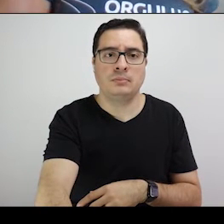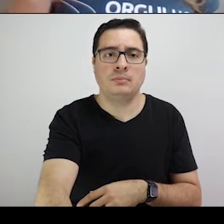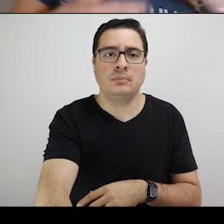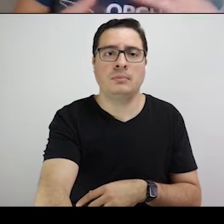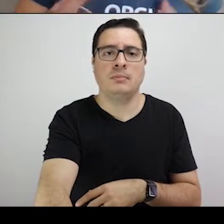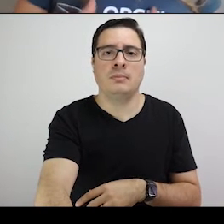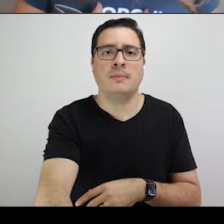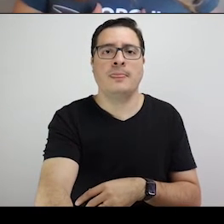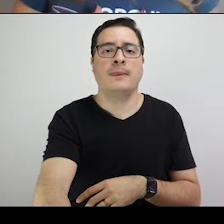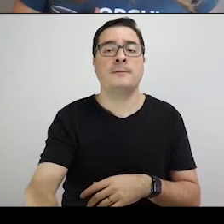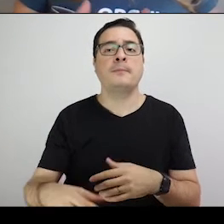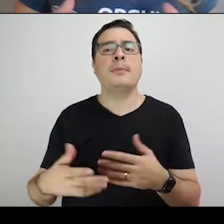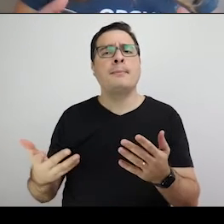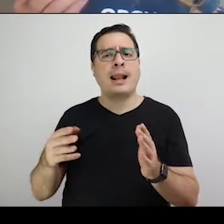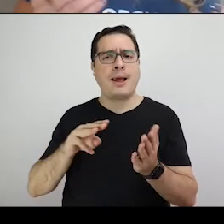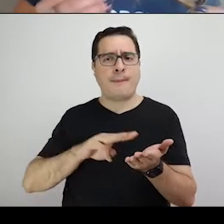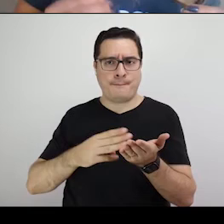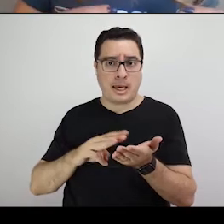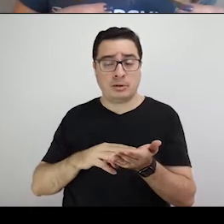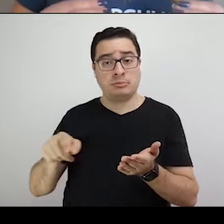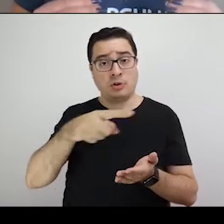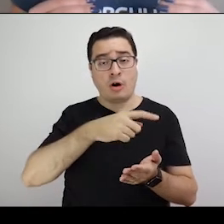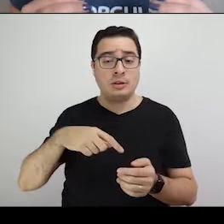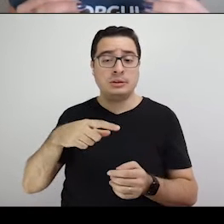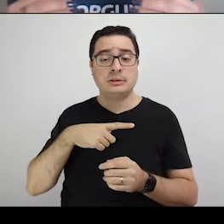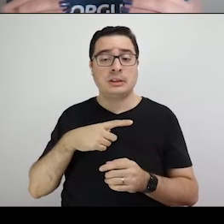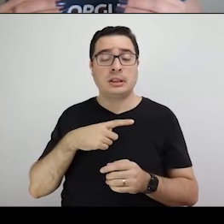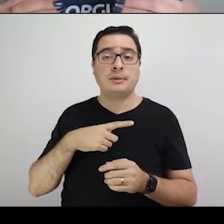Então, para esse método, nós temos que